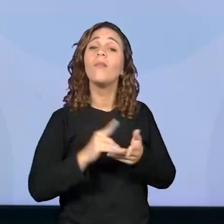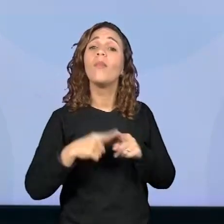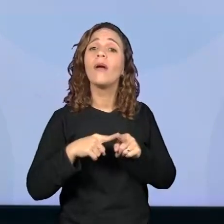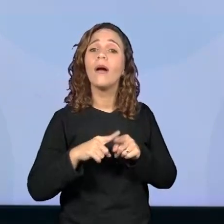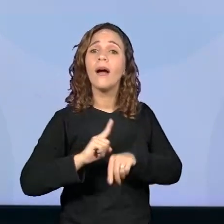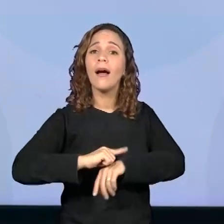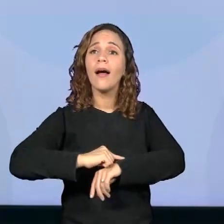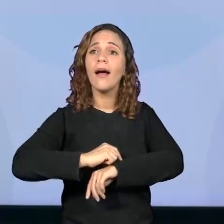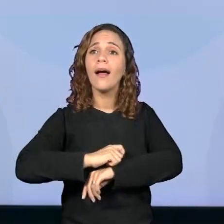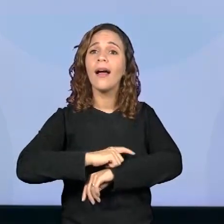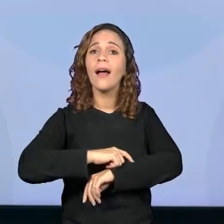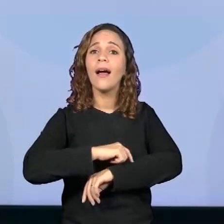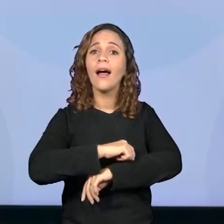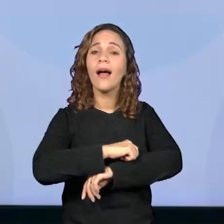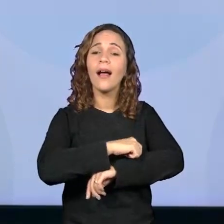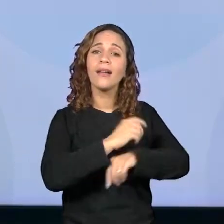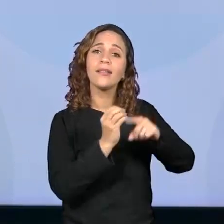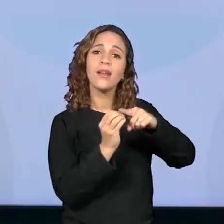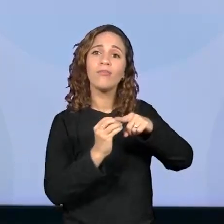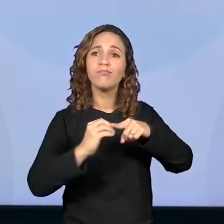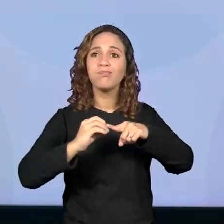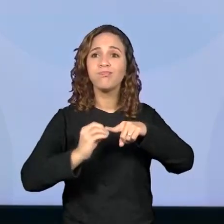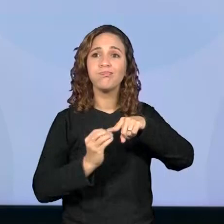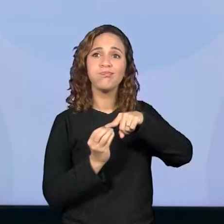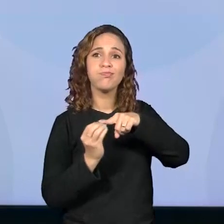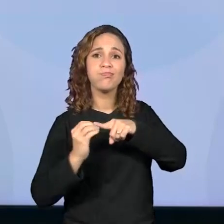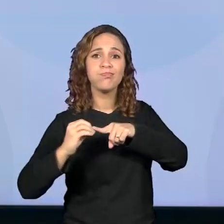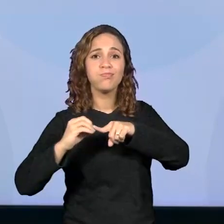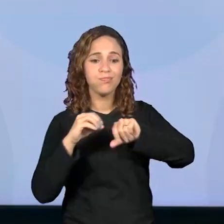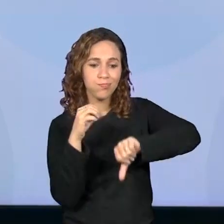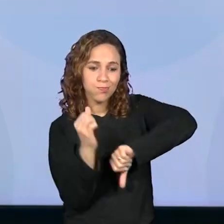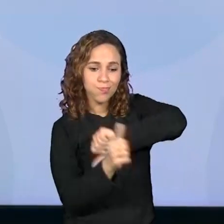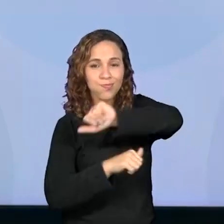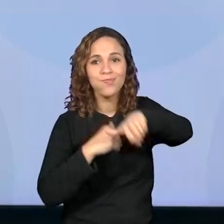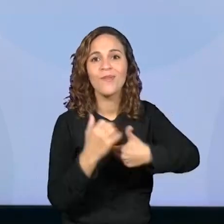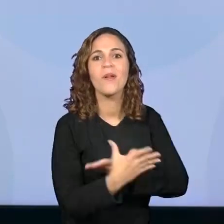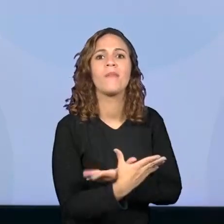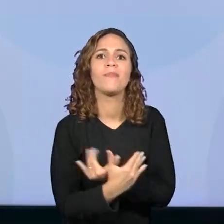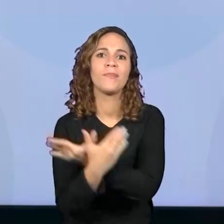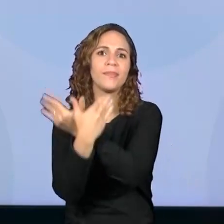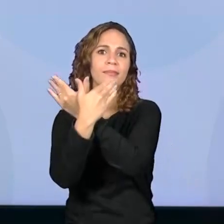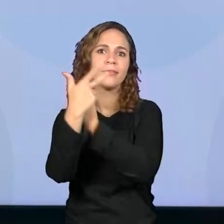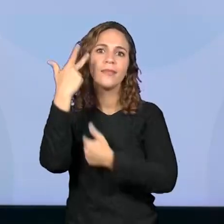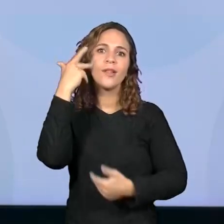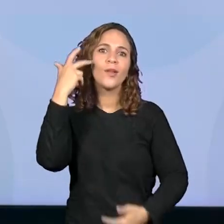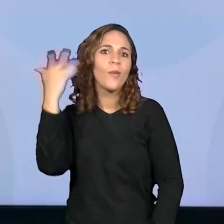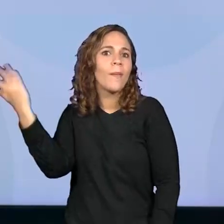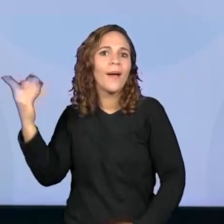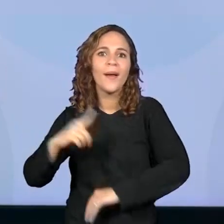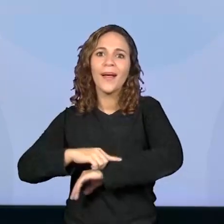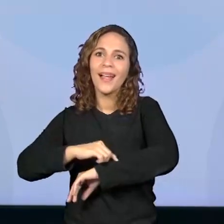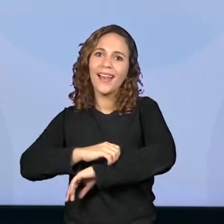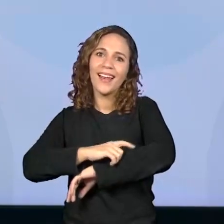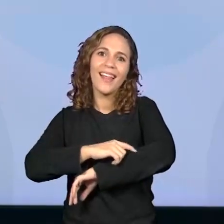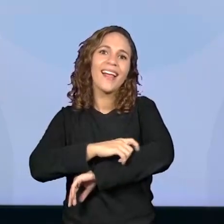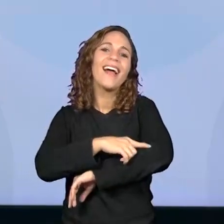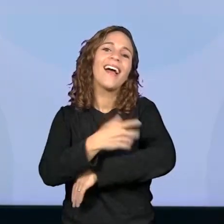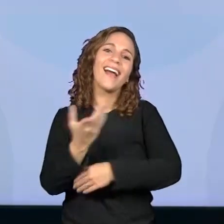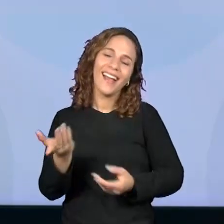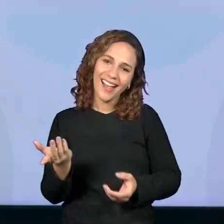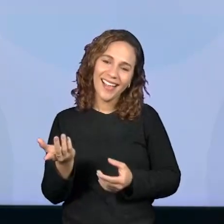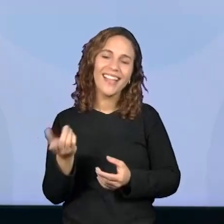quê, professor? Porque virou uma borboleta. Que é normal desse bicho, né? Ter essa metamorfose,